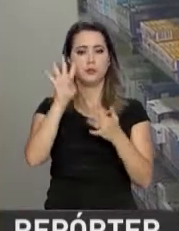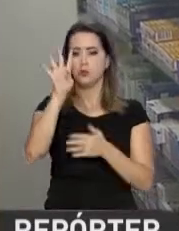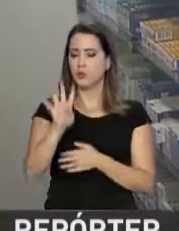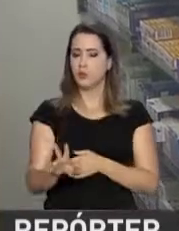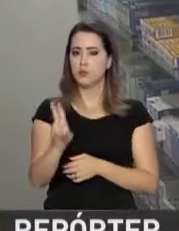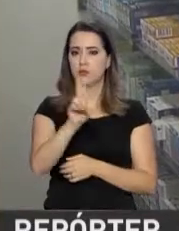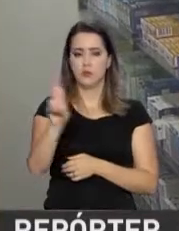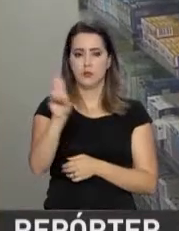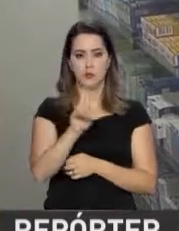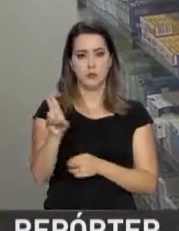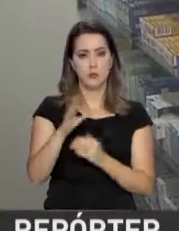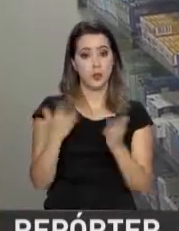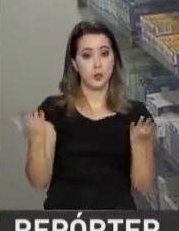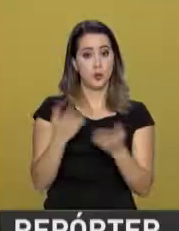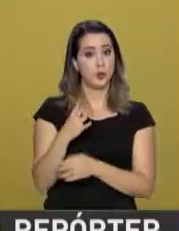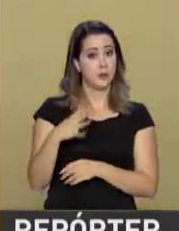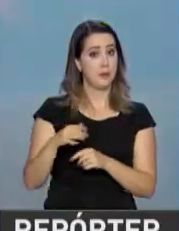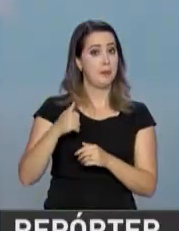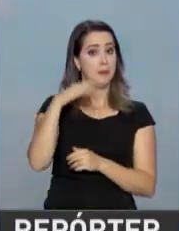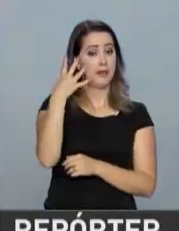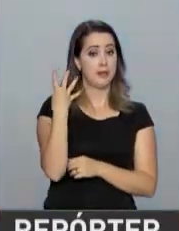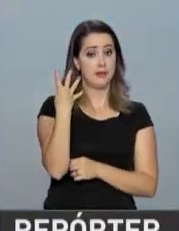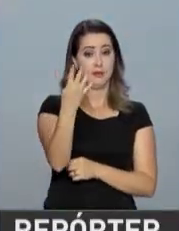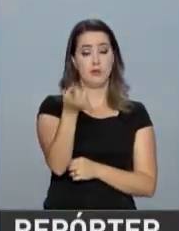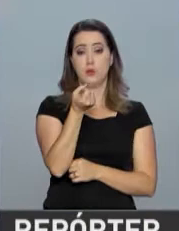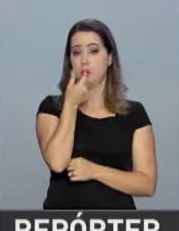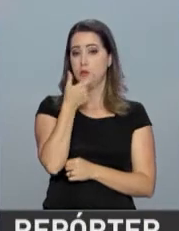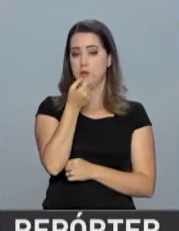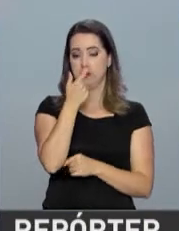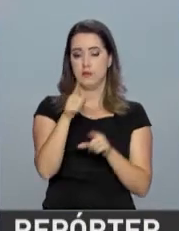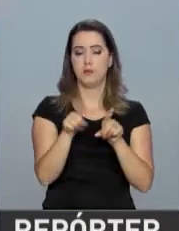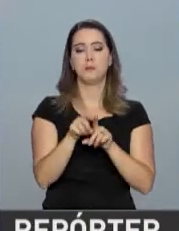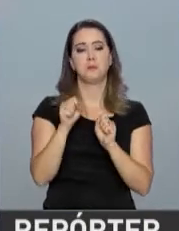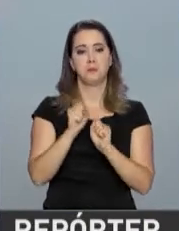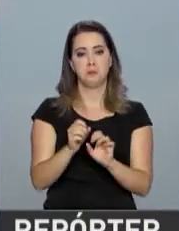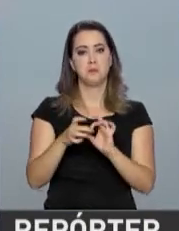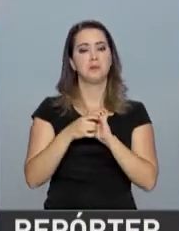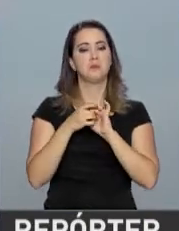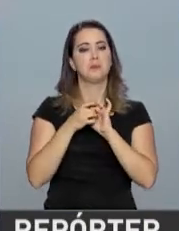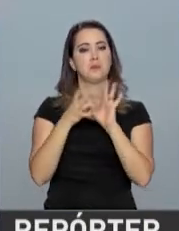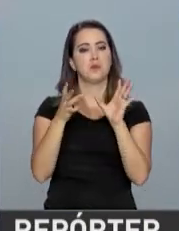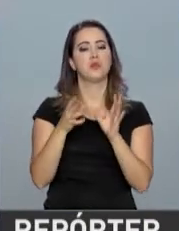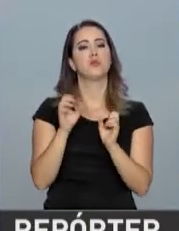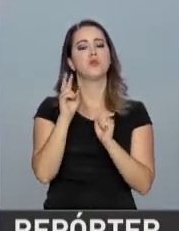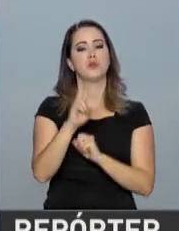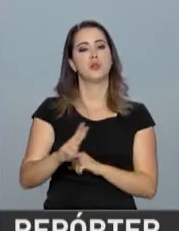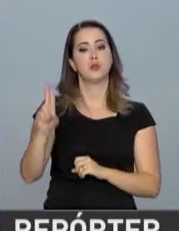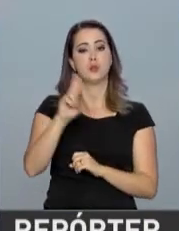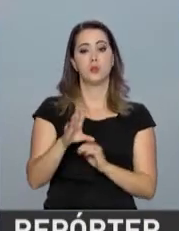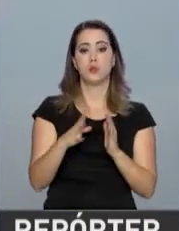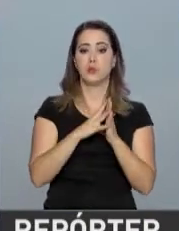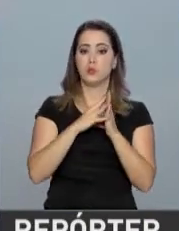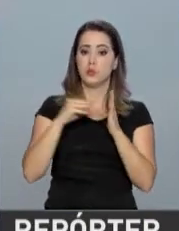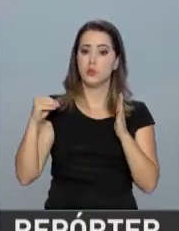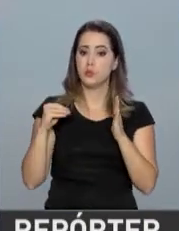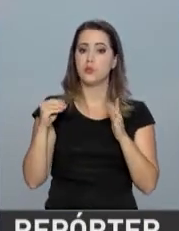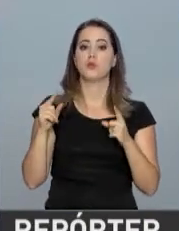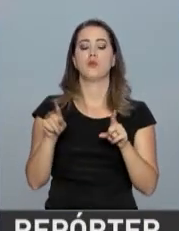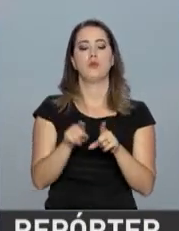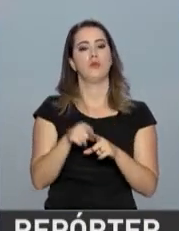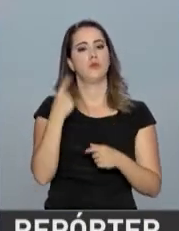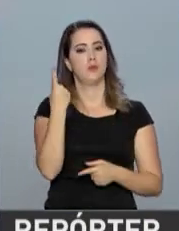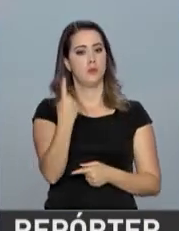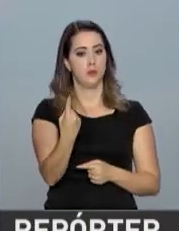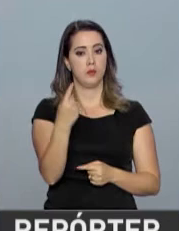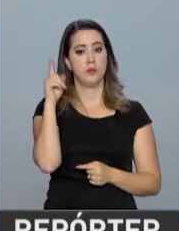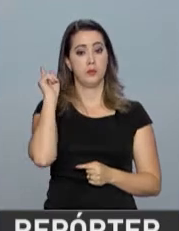genéricos acaba de aumentar mais quatro medicamentos foram liberados para comercialização na forma de genéricos